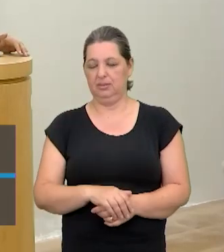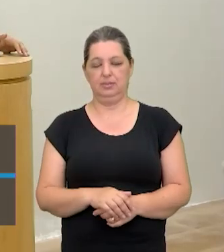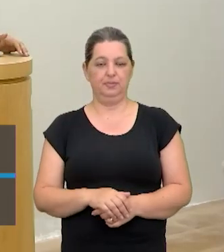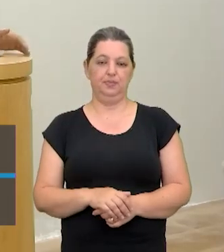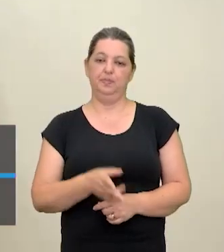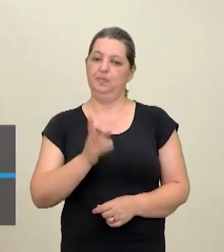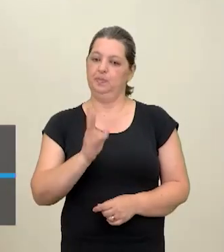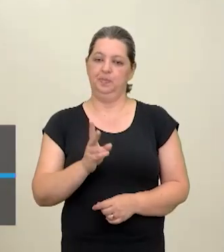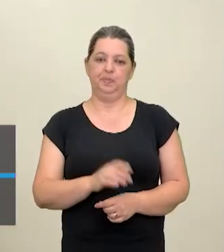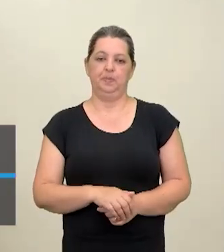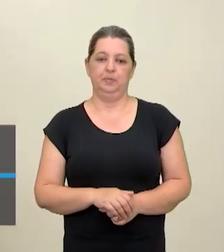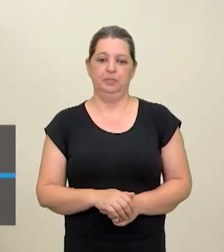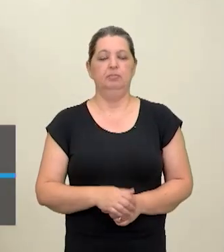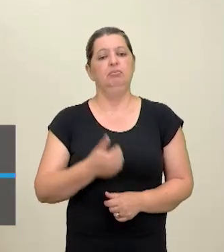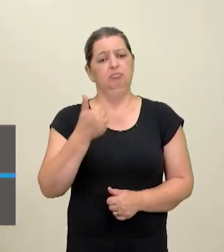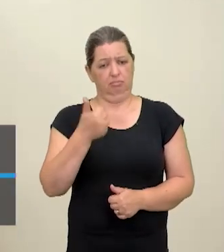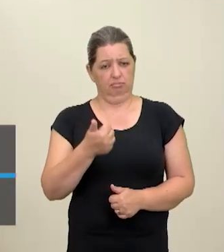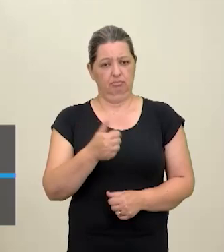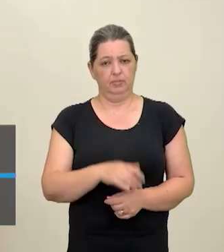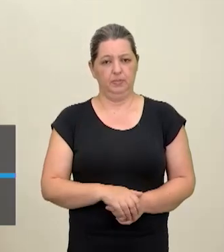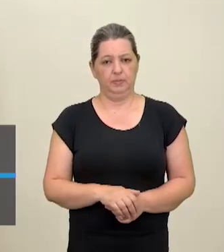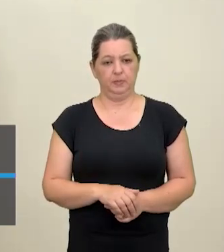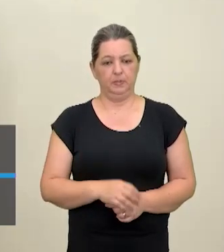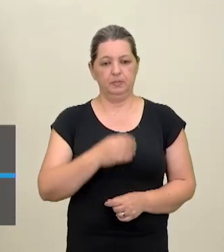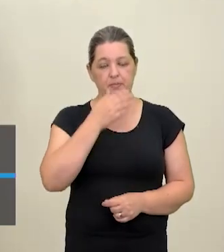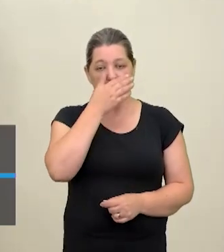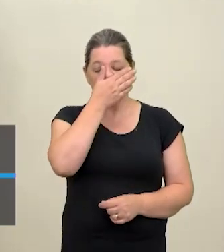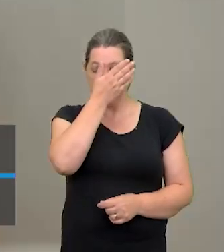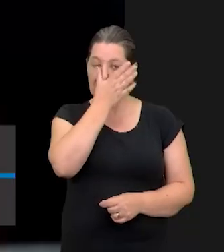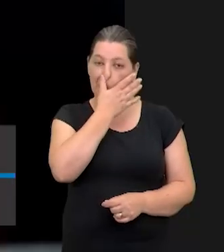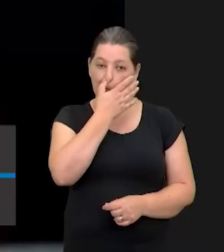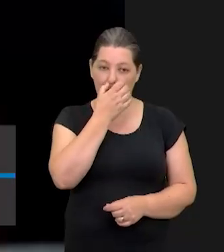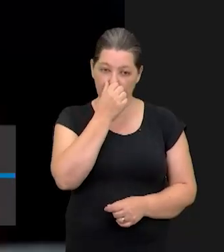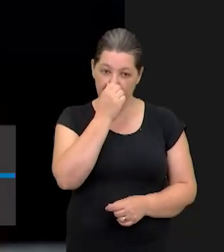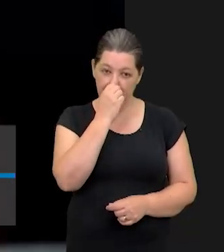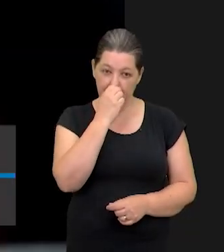recorrente. Beleza, então a gente falou do mundo. Oi, professor.